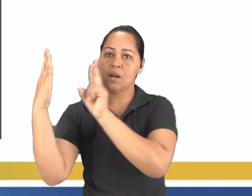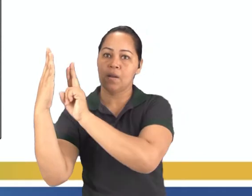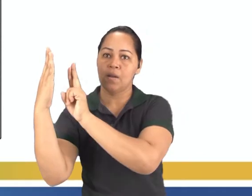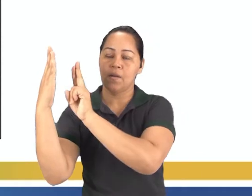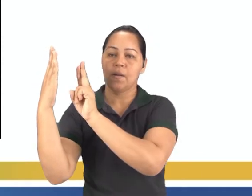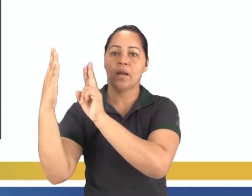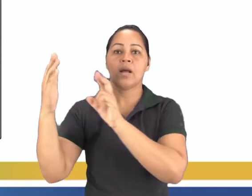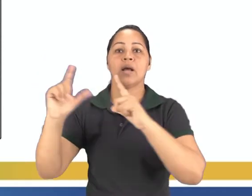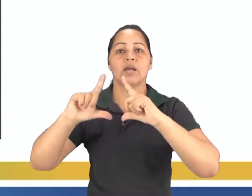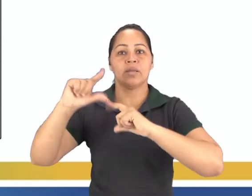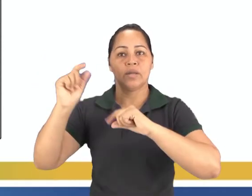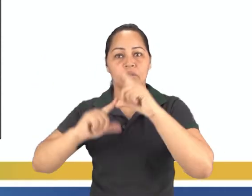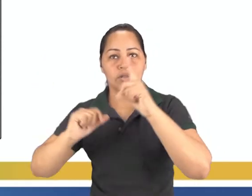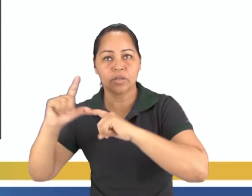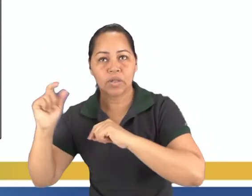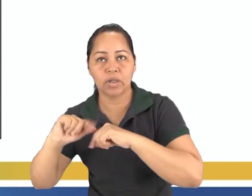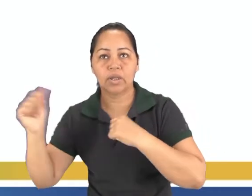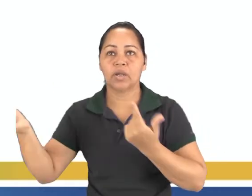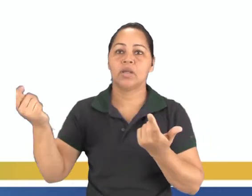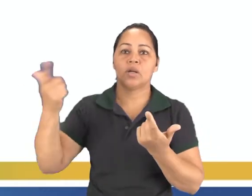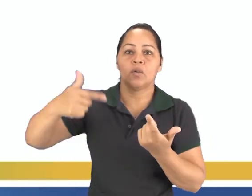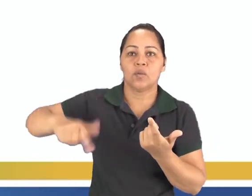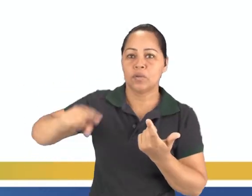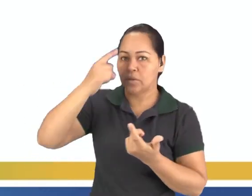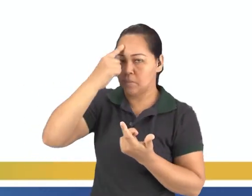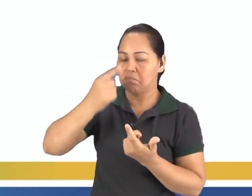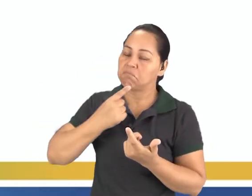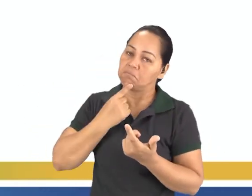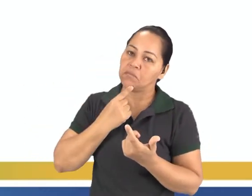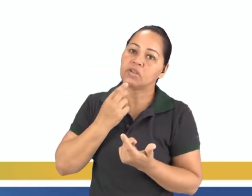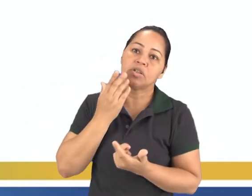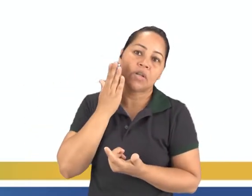figura abaixo, que aparece em rosa.